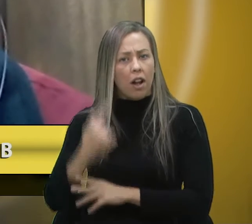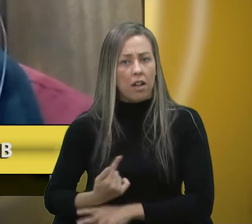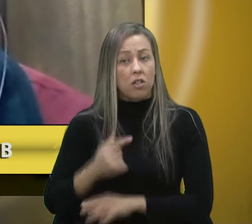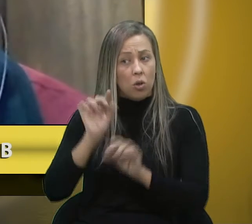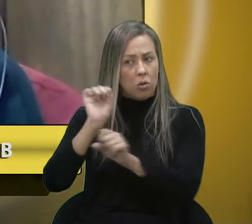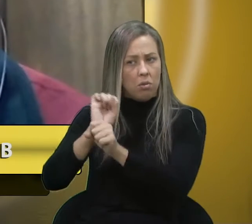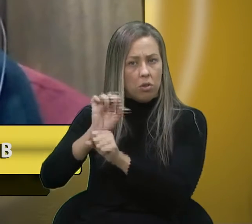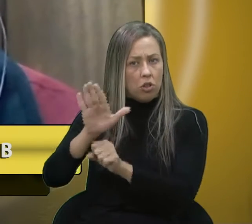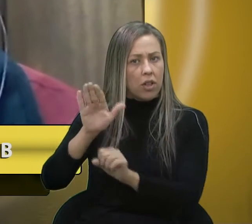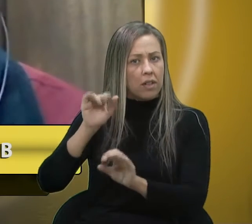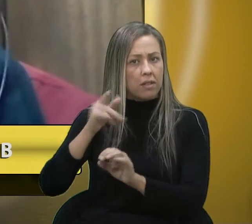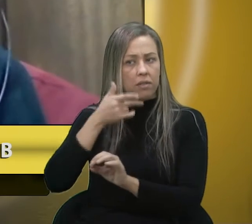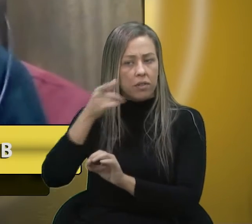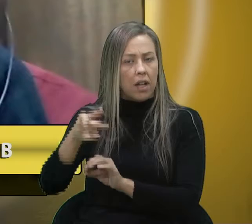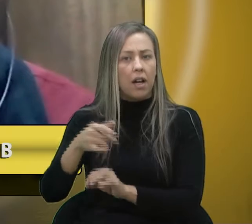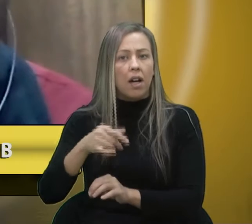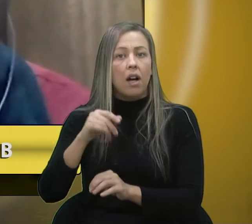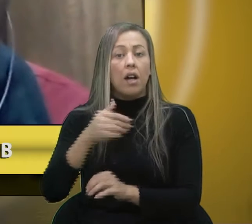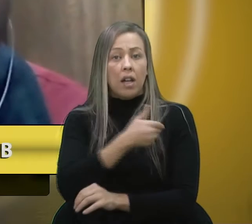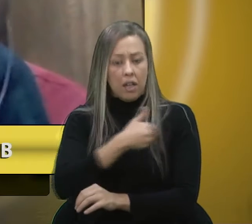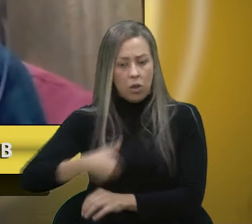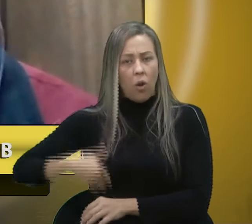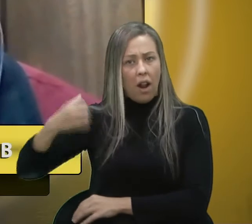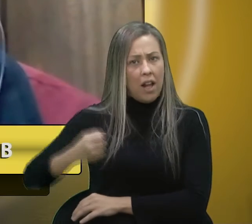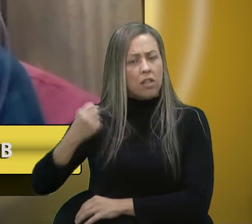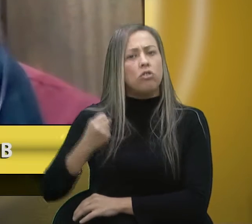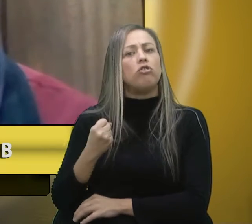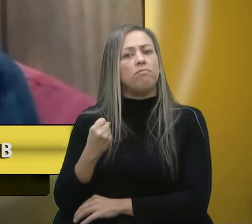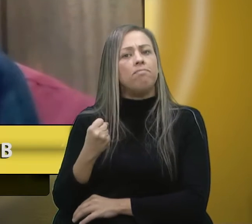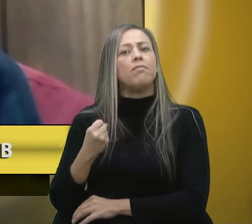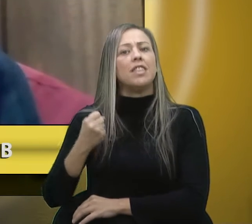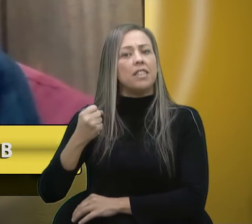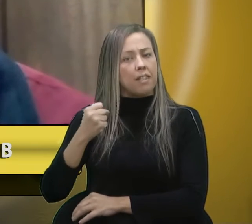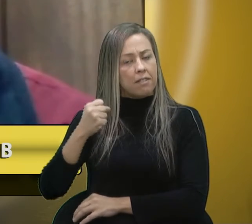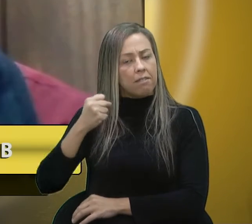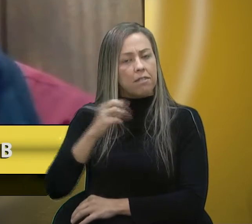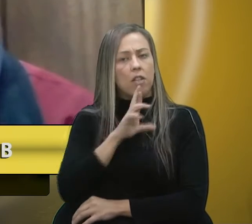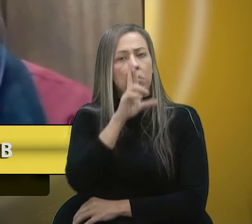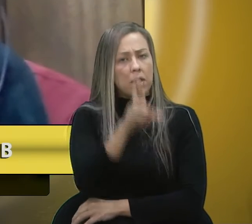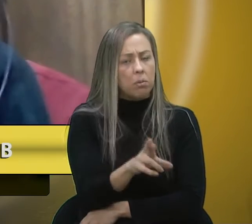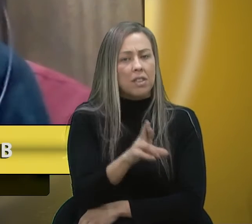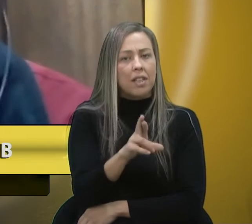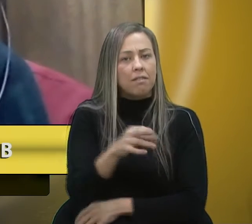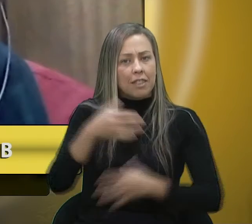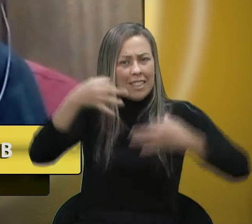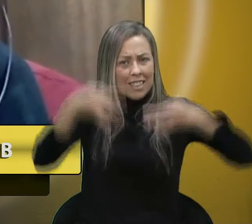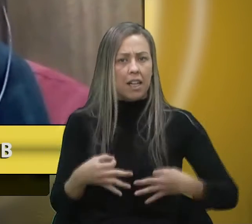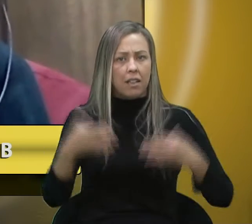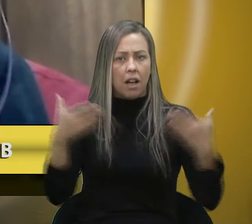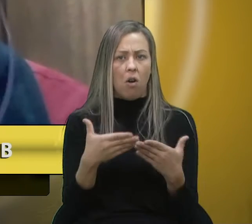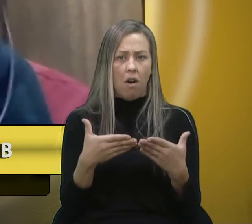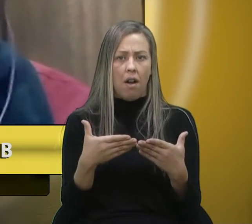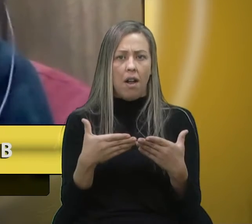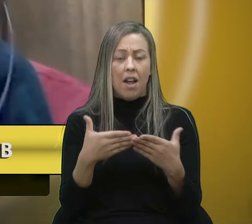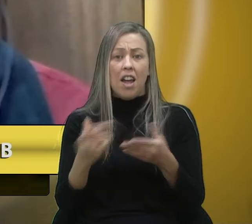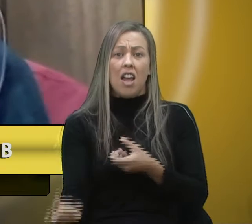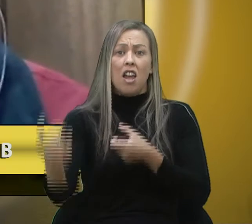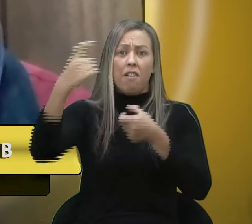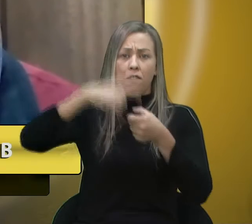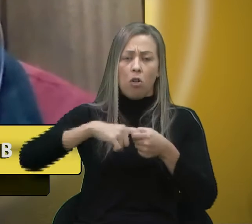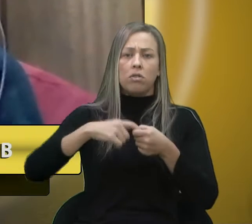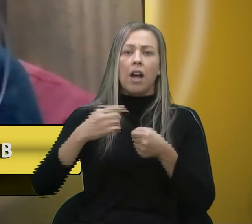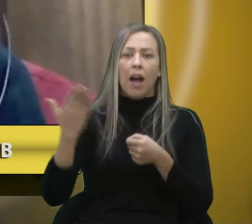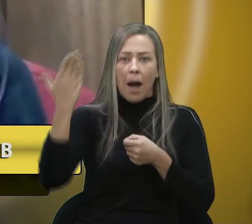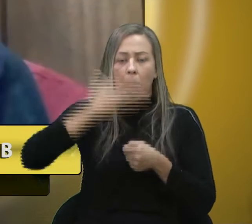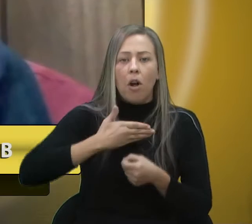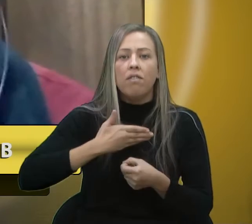conceder o seu à parte, que o governador tome uma posição firme nesse momento e cumpra e devolva a credibilidade às